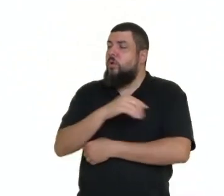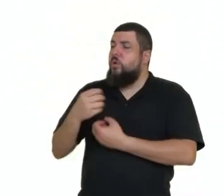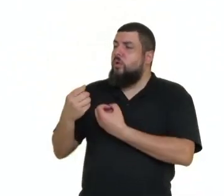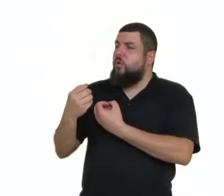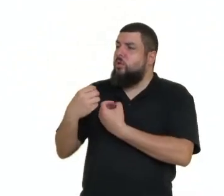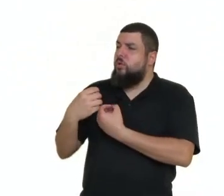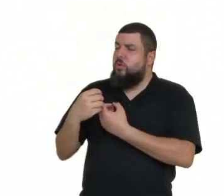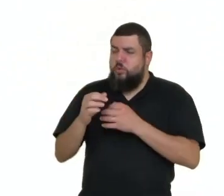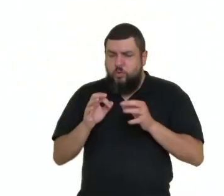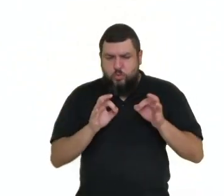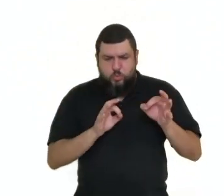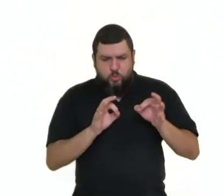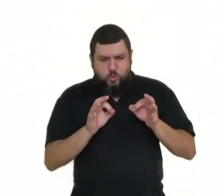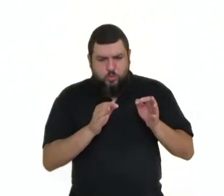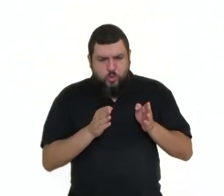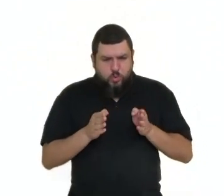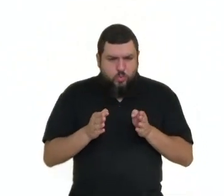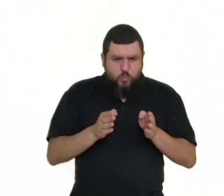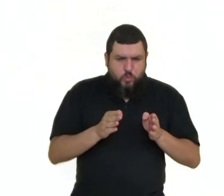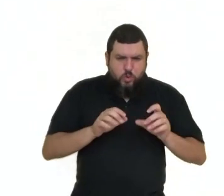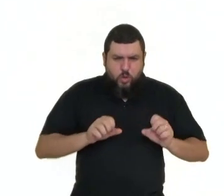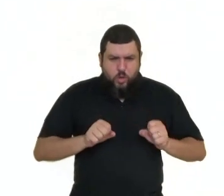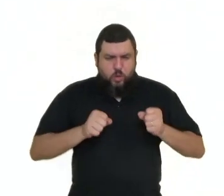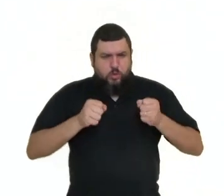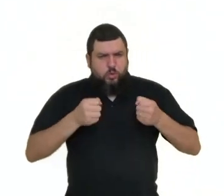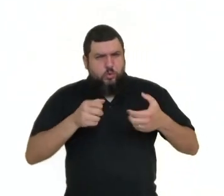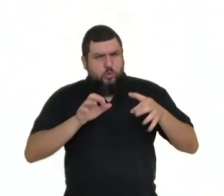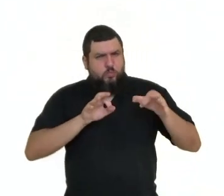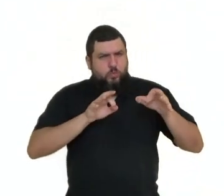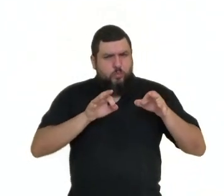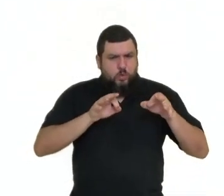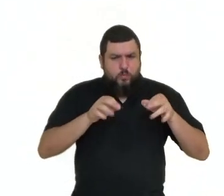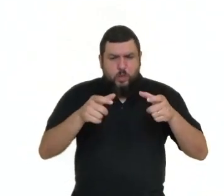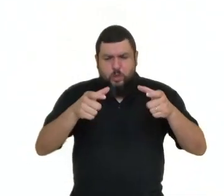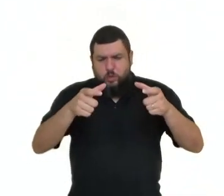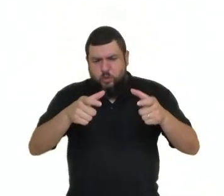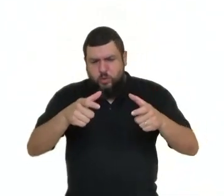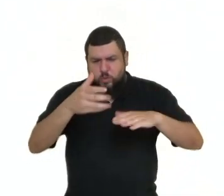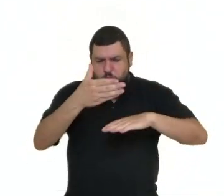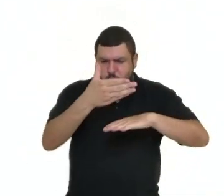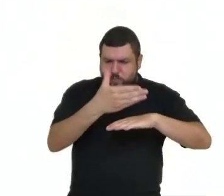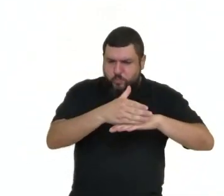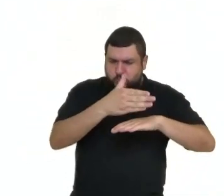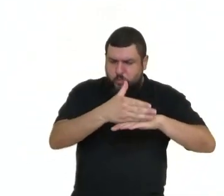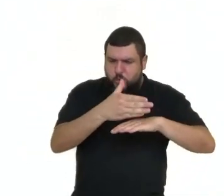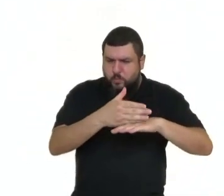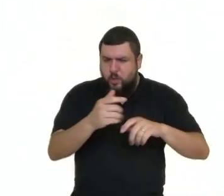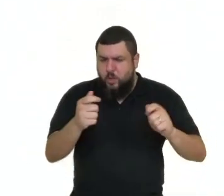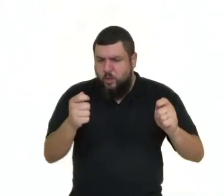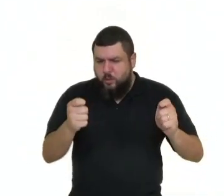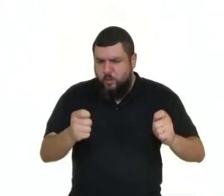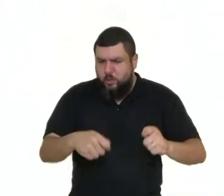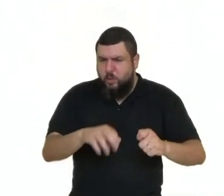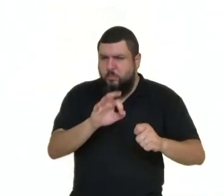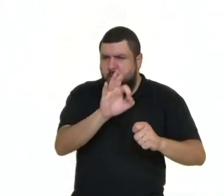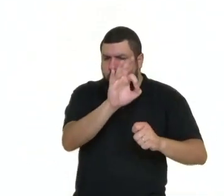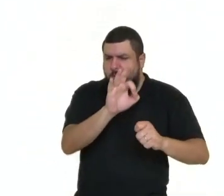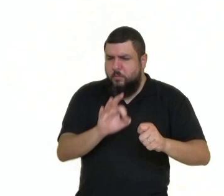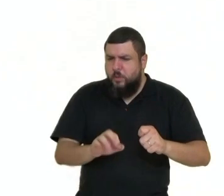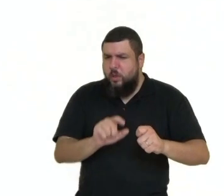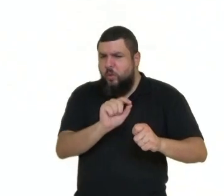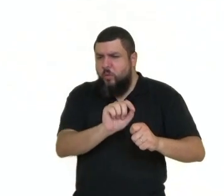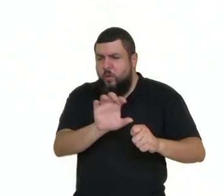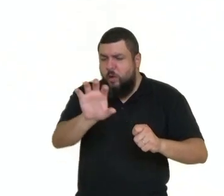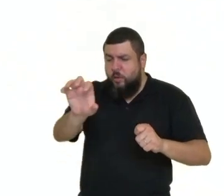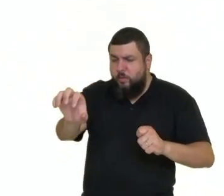coordenada, com energia otimizada, na zona de preparação, aumentaram as probabilidades de, recuperado o